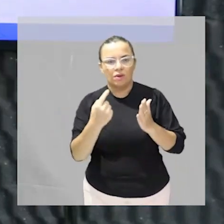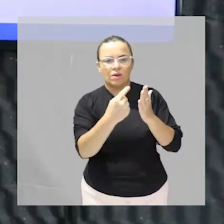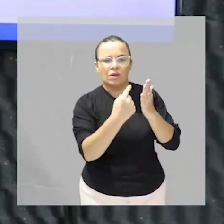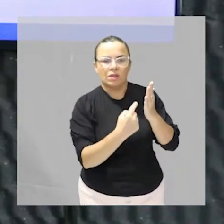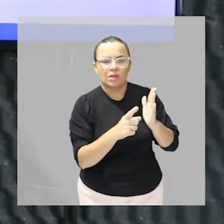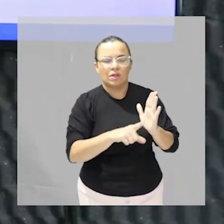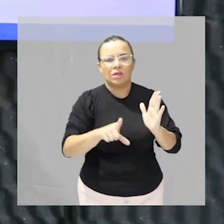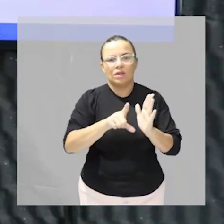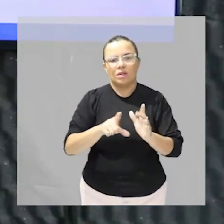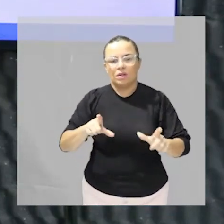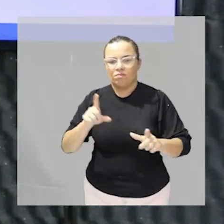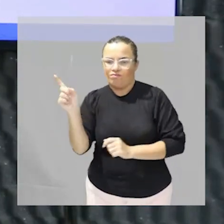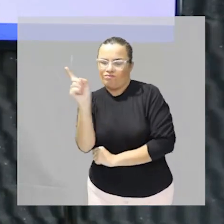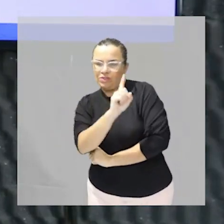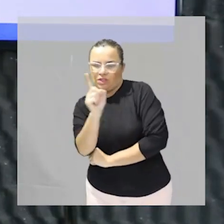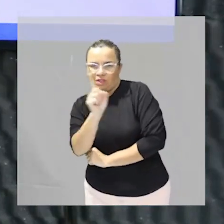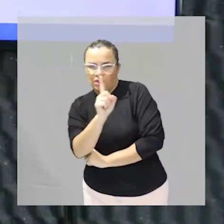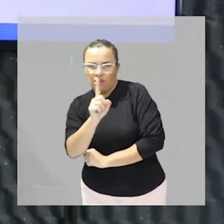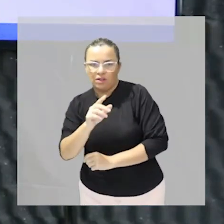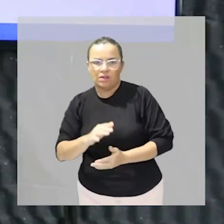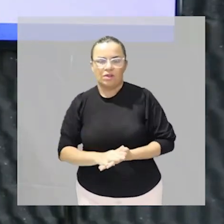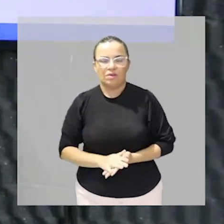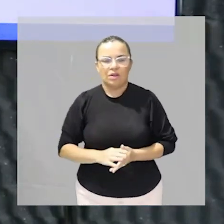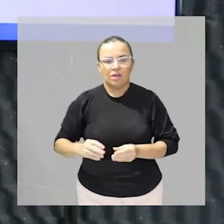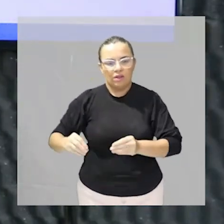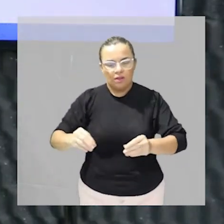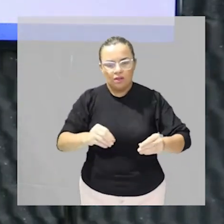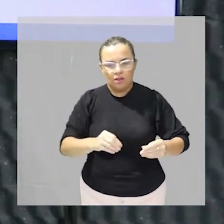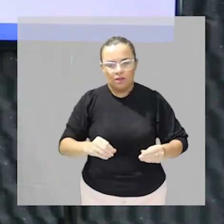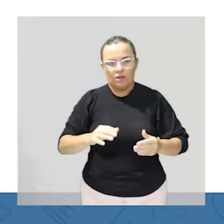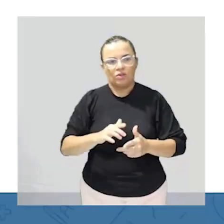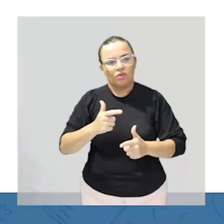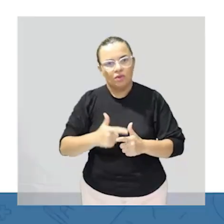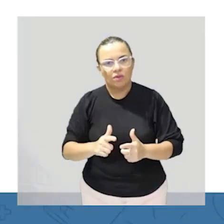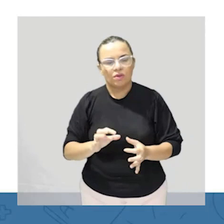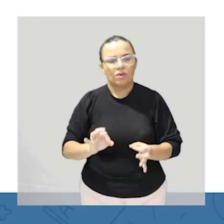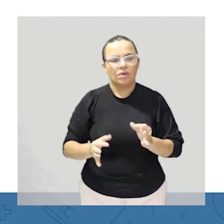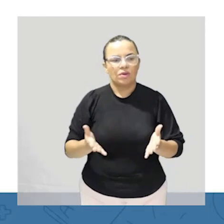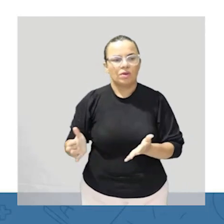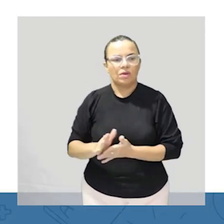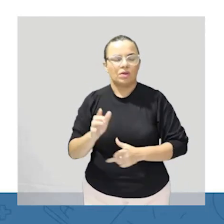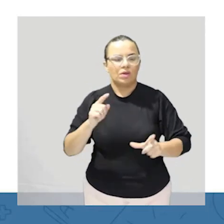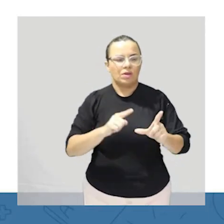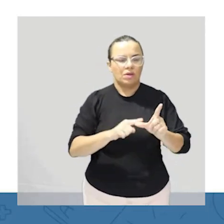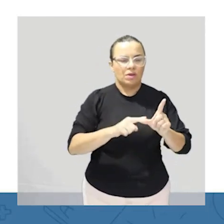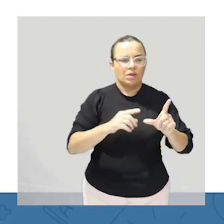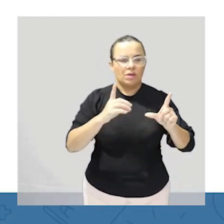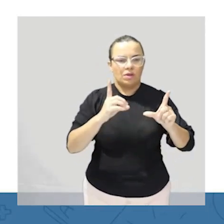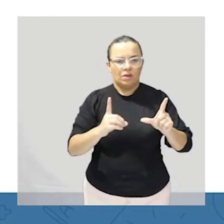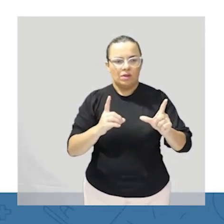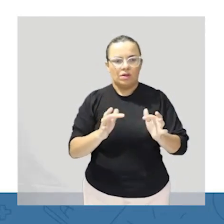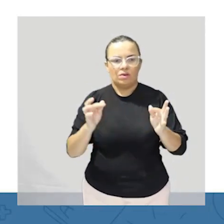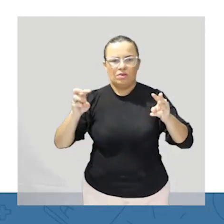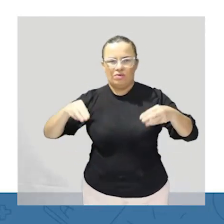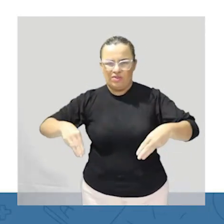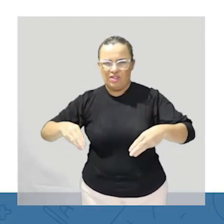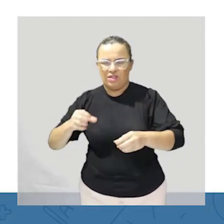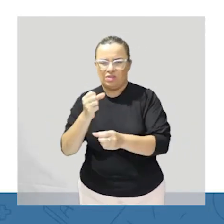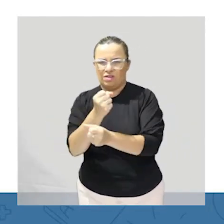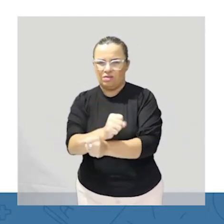certas riquezas, entre elas a propriedade. D. O fim da escravidão. Não discutem o fim da